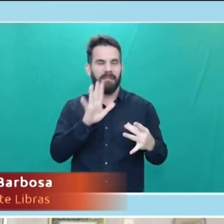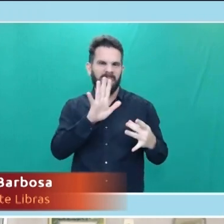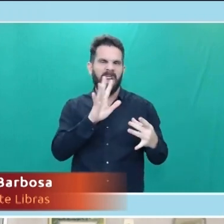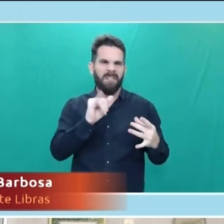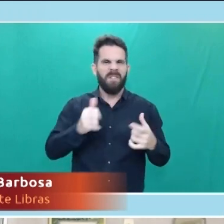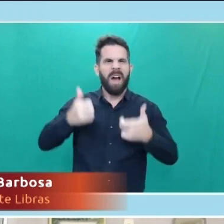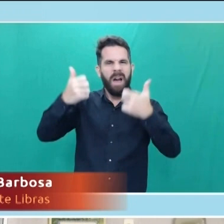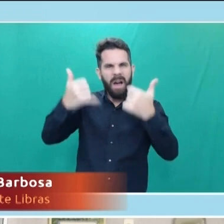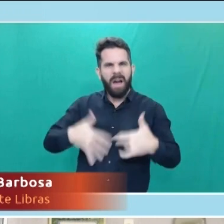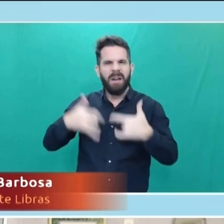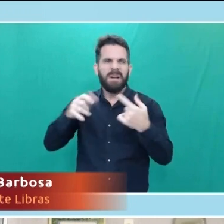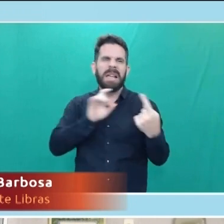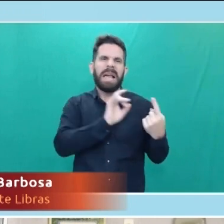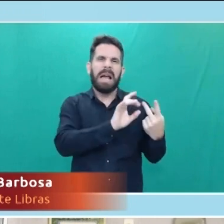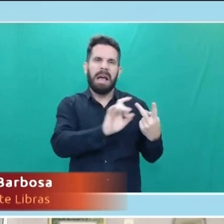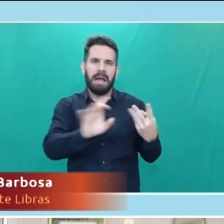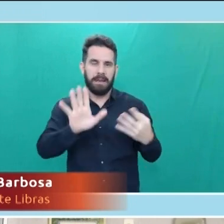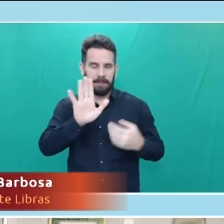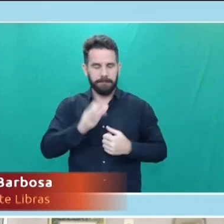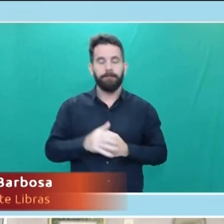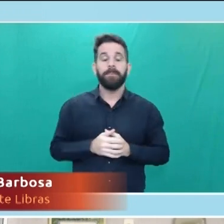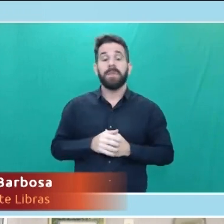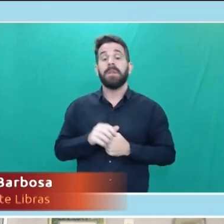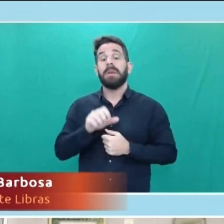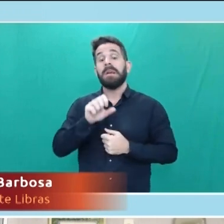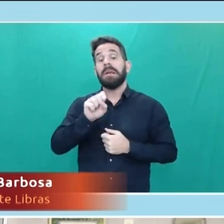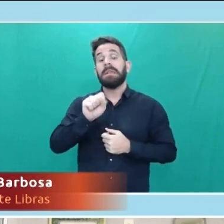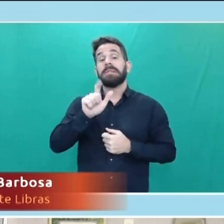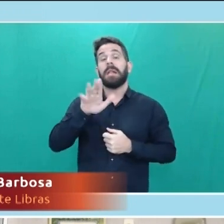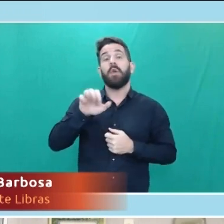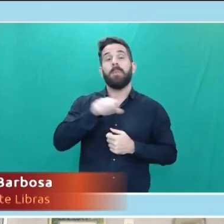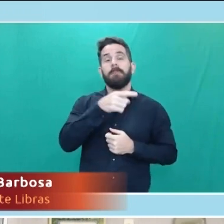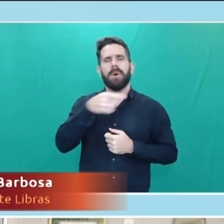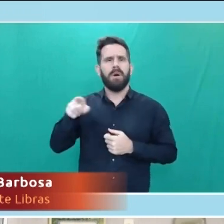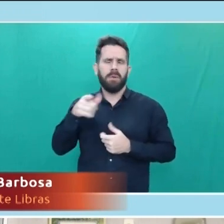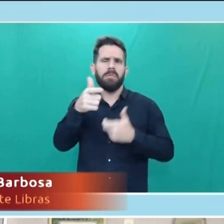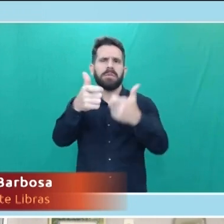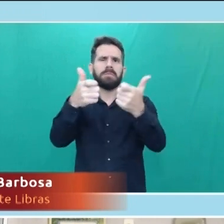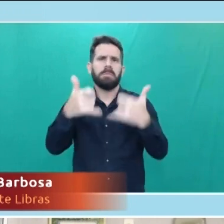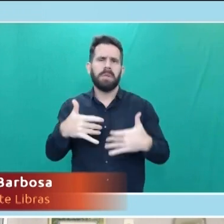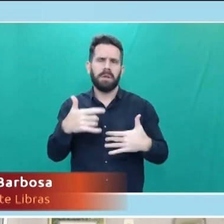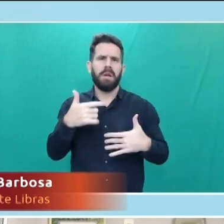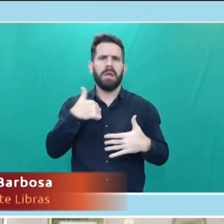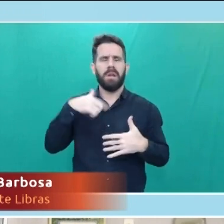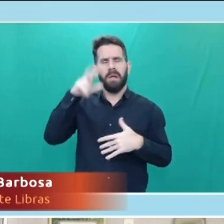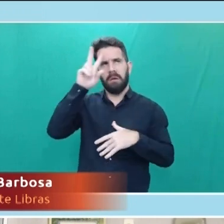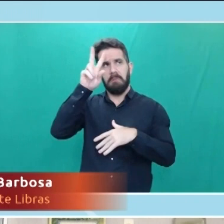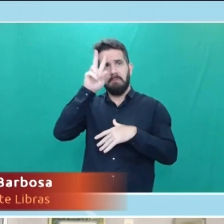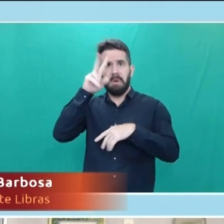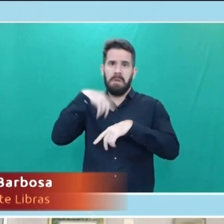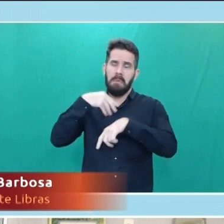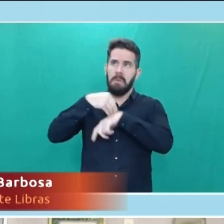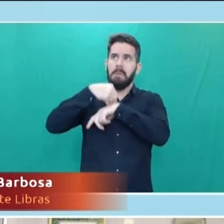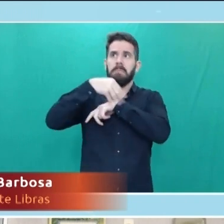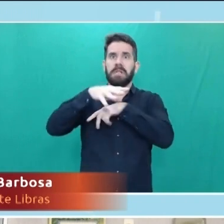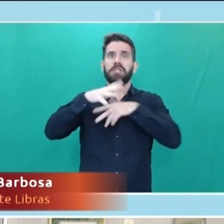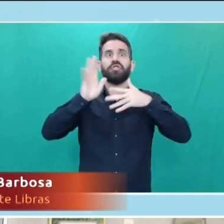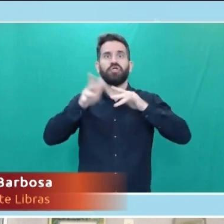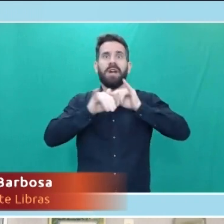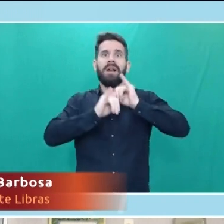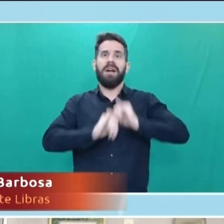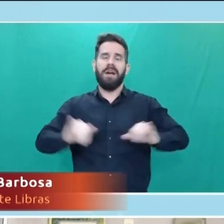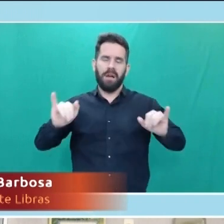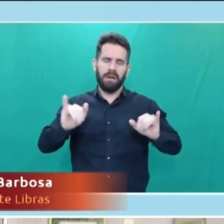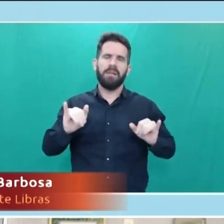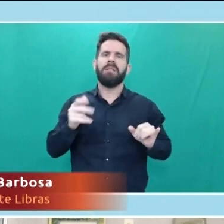para o Salomão, então. Salomão, só explica para a gente. Eu até disse isso na cabeça, mas claro, de uma forma muito simples, né? Que inicialmente o